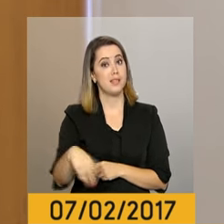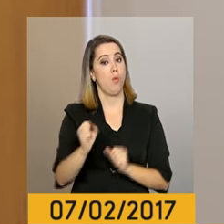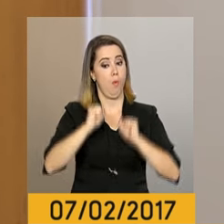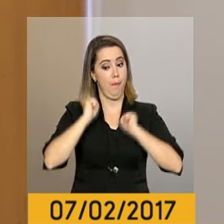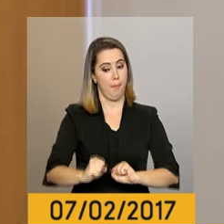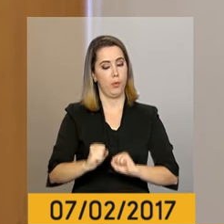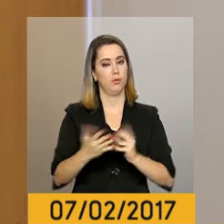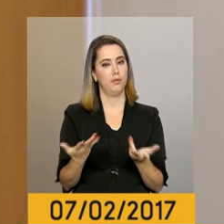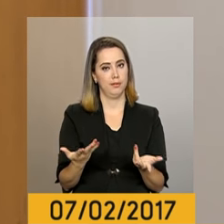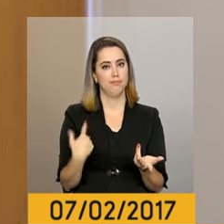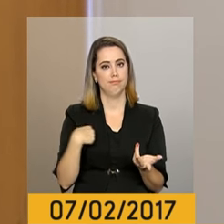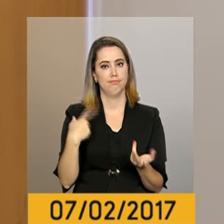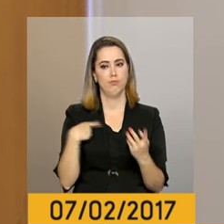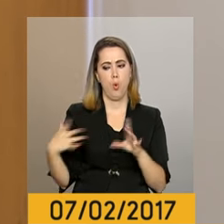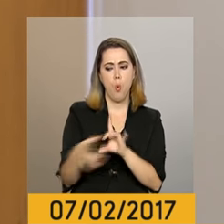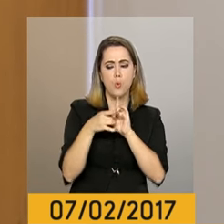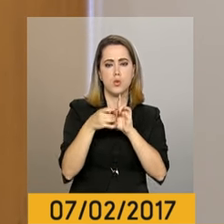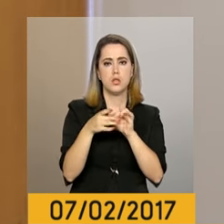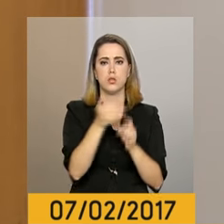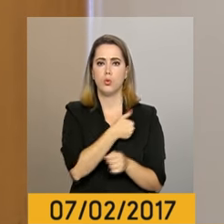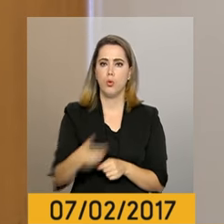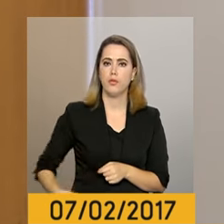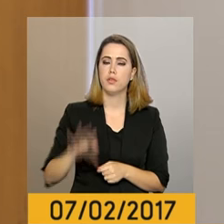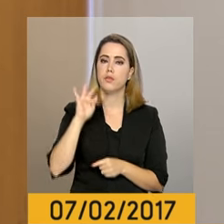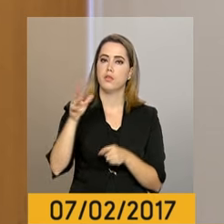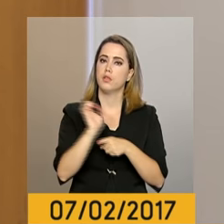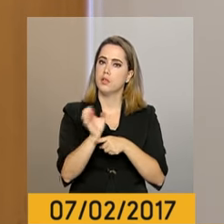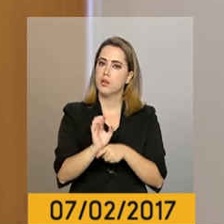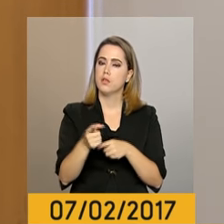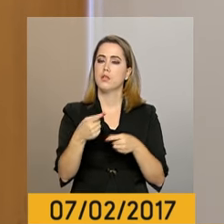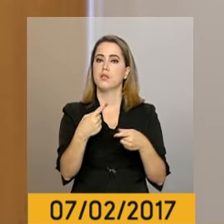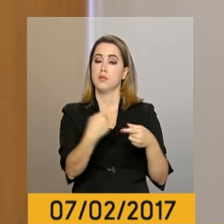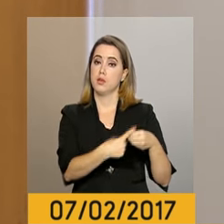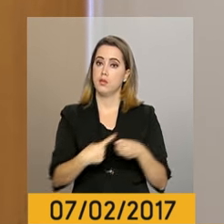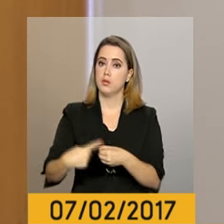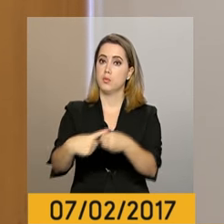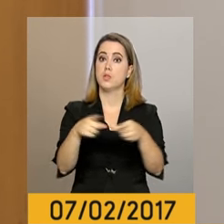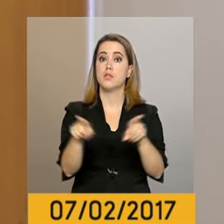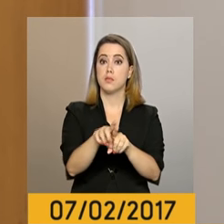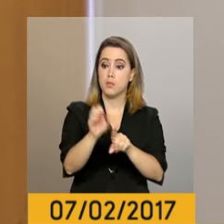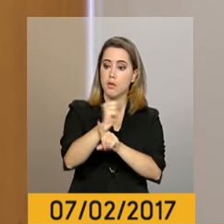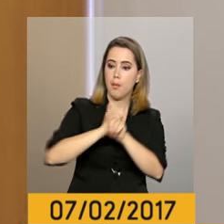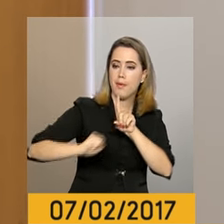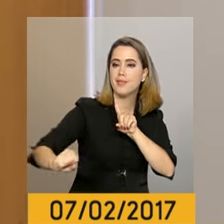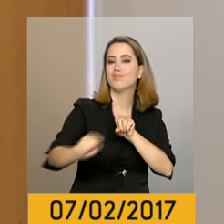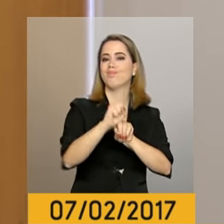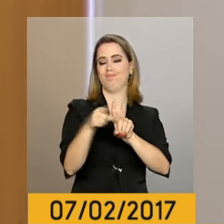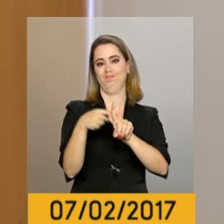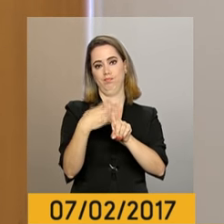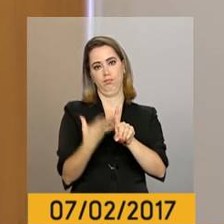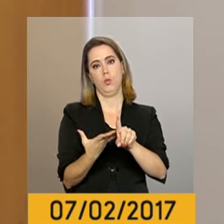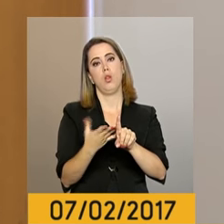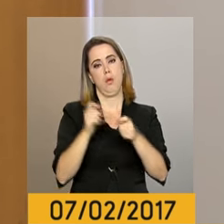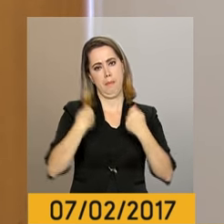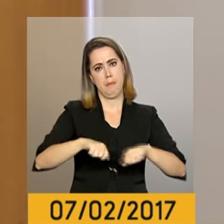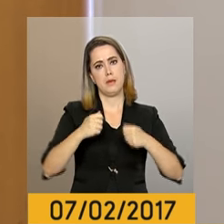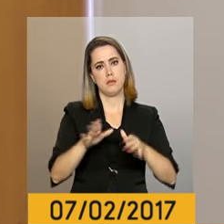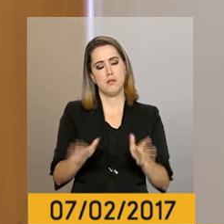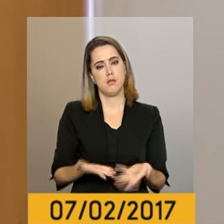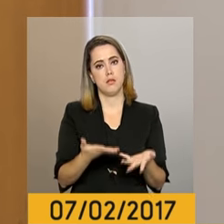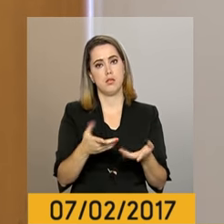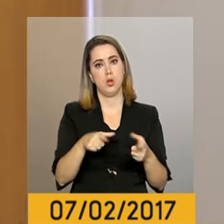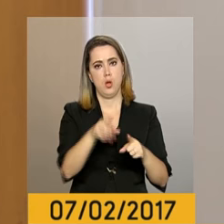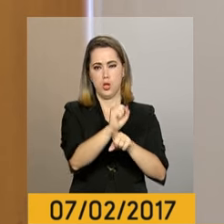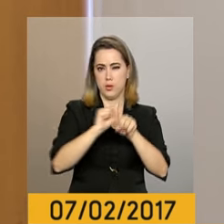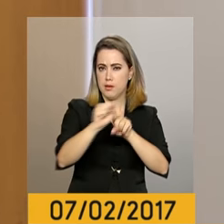conjugação de esforços da União, dos estados, dos municípios e da sociedade, especialmente nos setores produtivos.